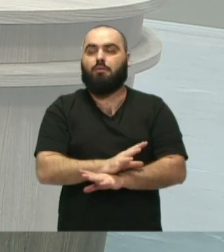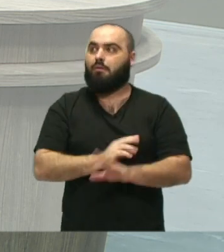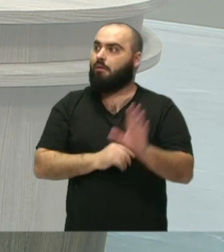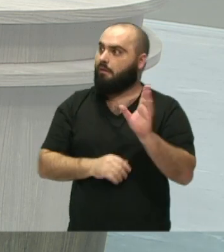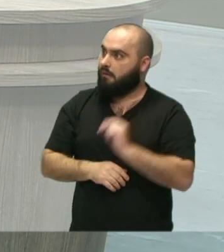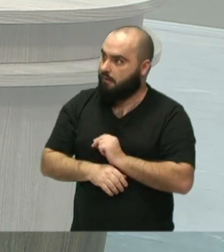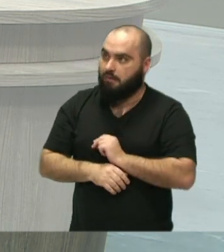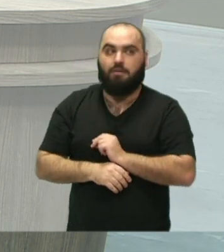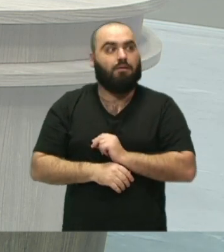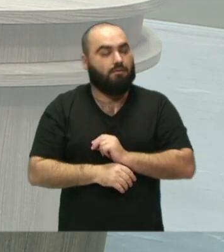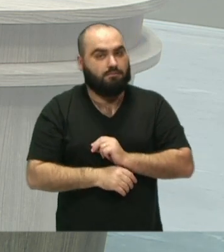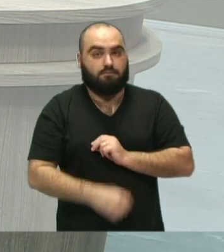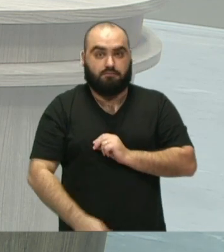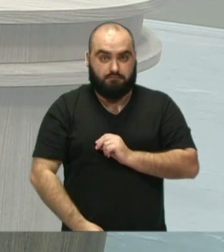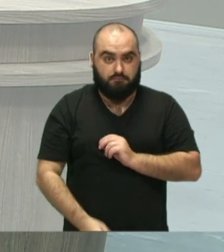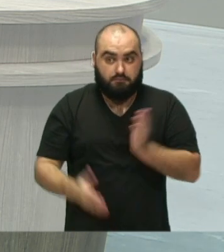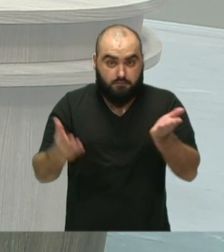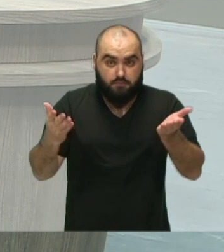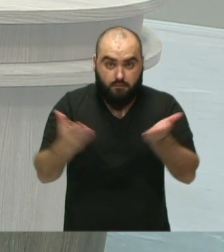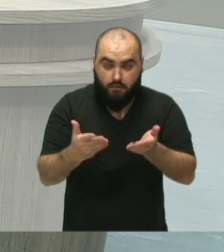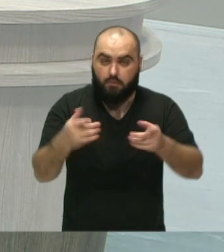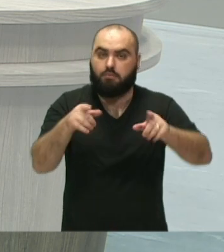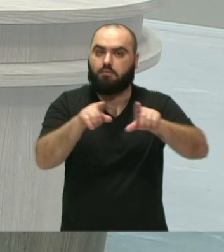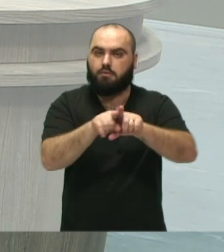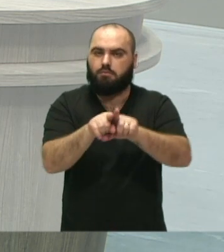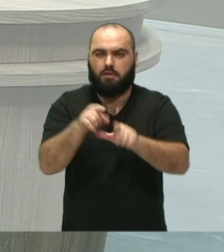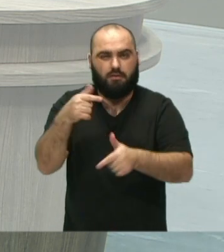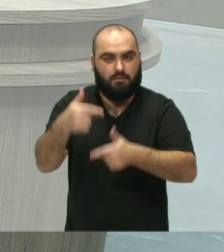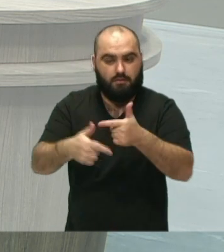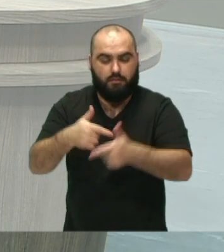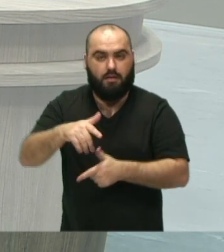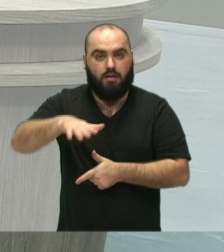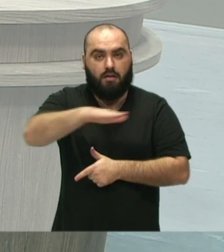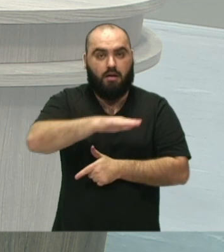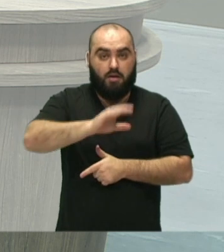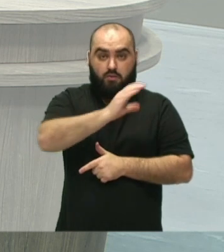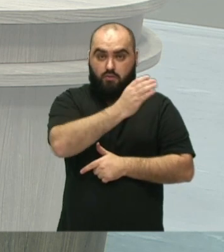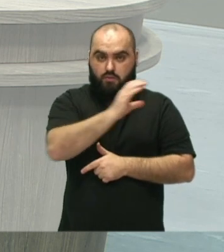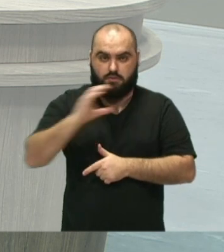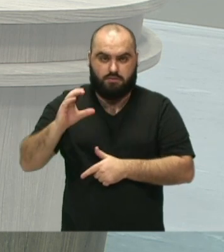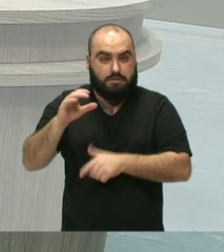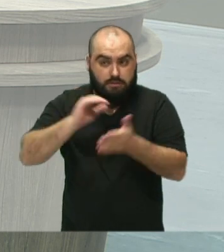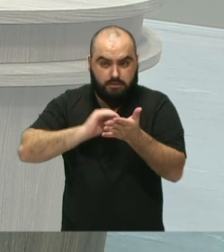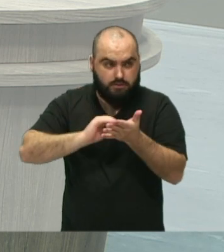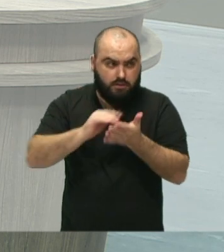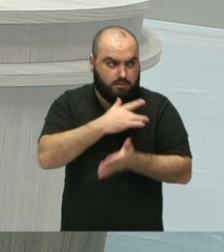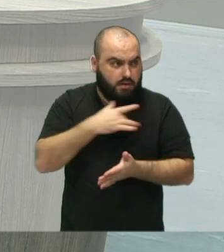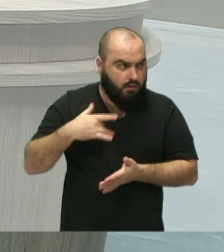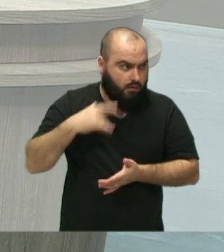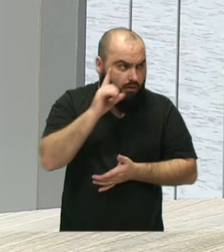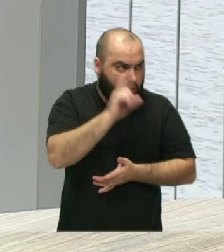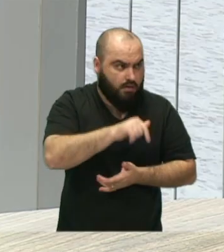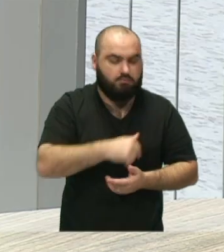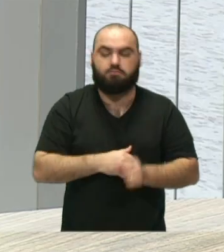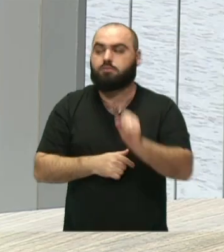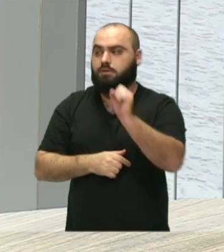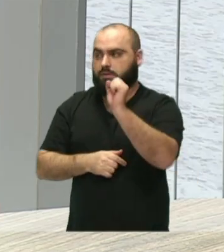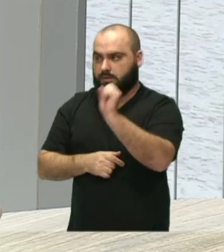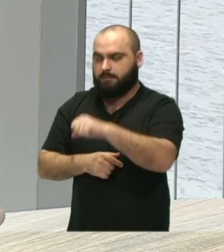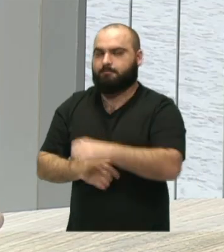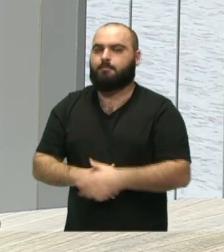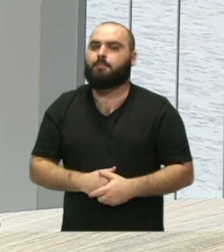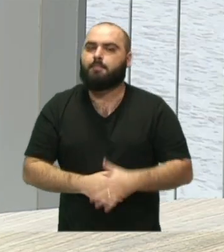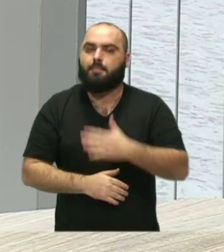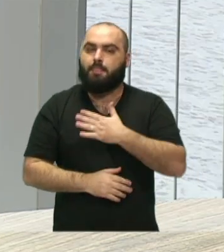E agora tu ainda estás também atuante numa das coordenadorias da Secretaria de Saúde, é isso? Sim, eu trabalho